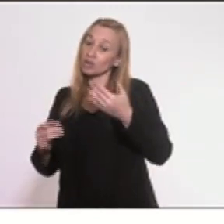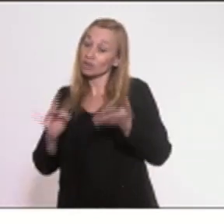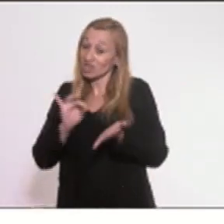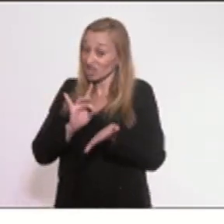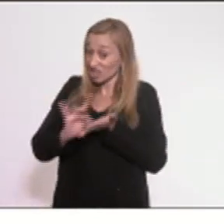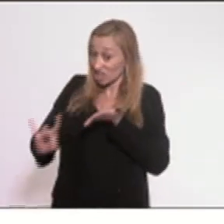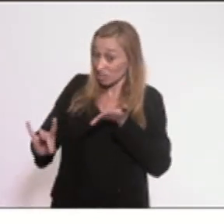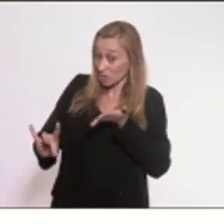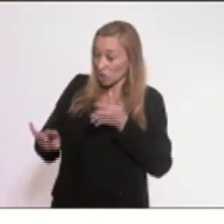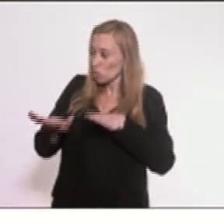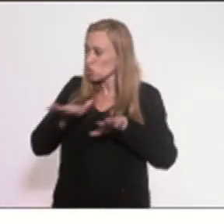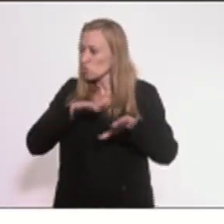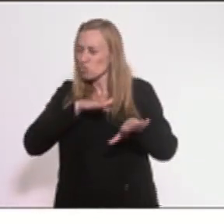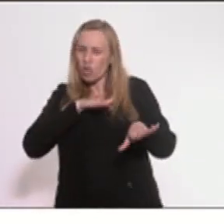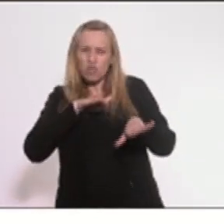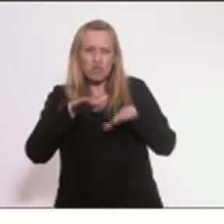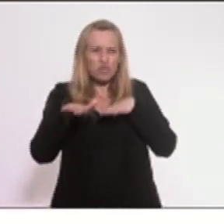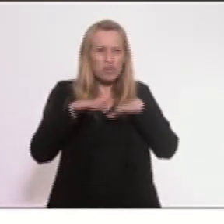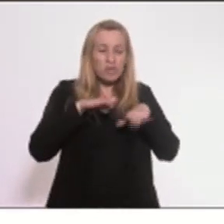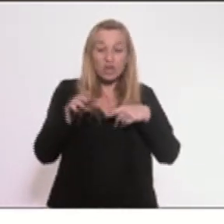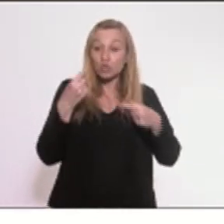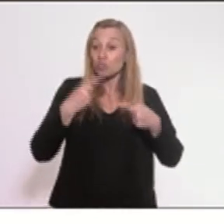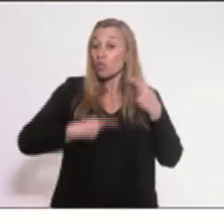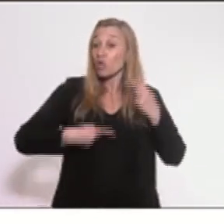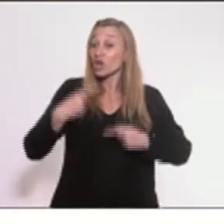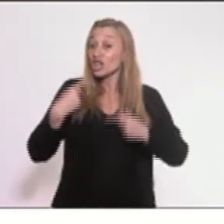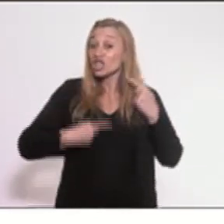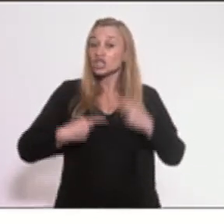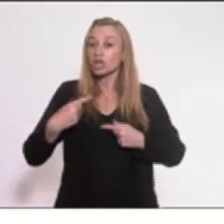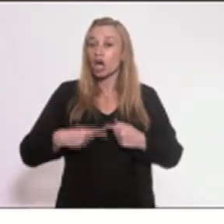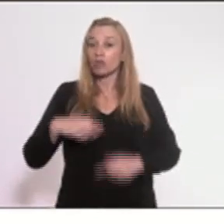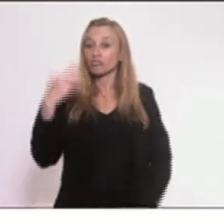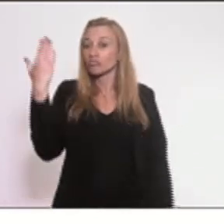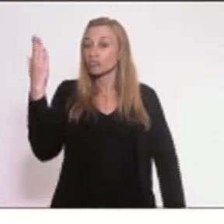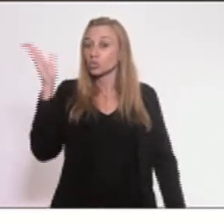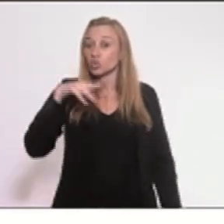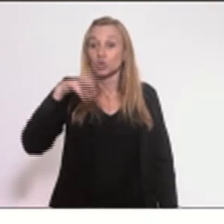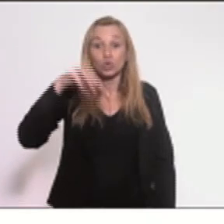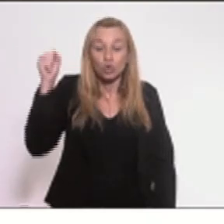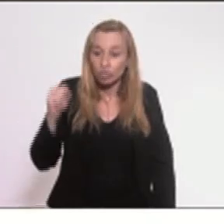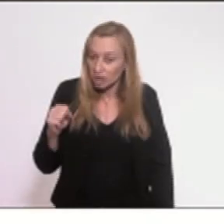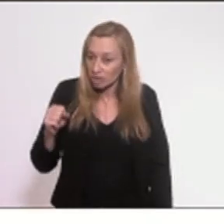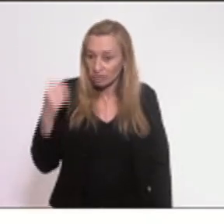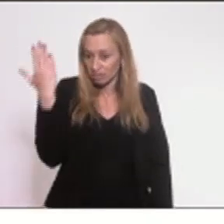num movimento político que eu nunca vi igual,